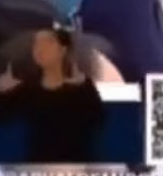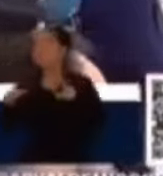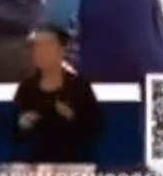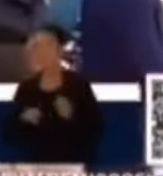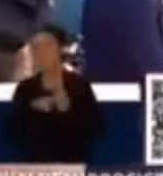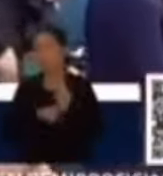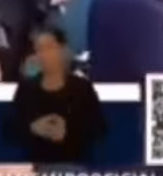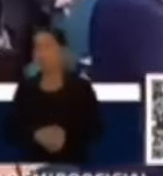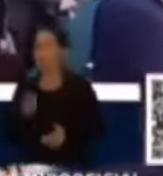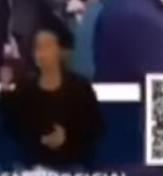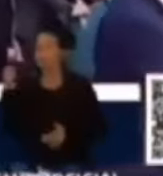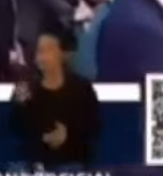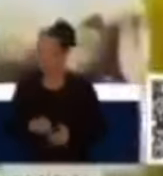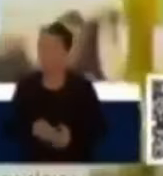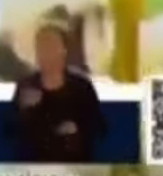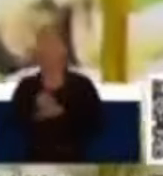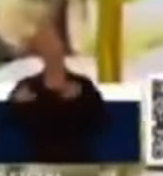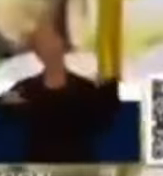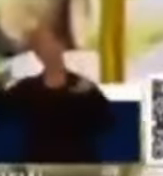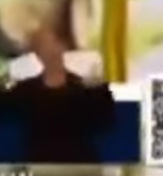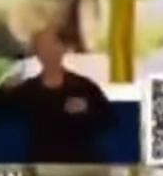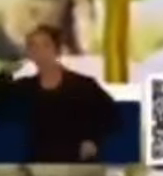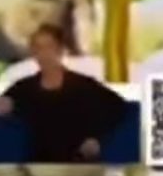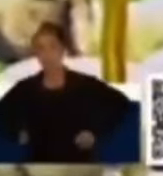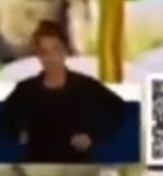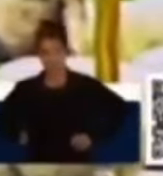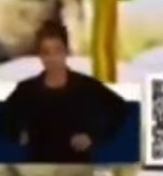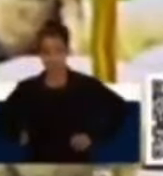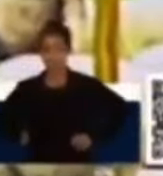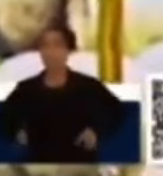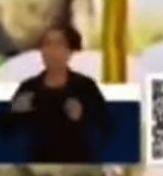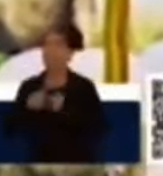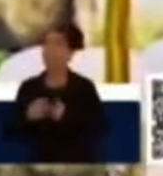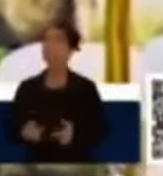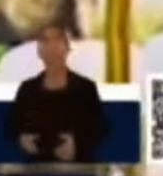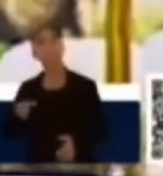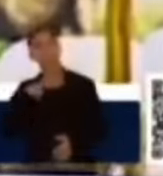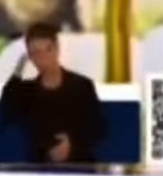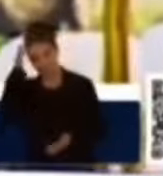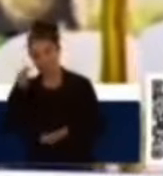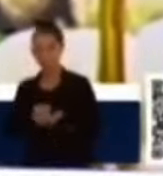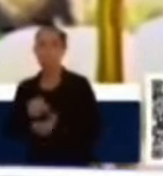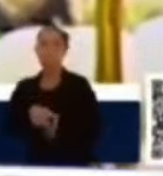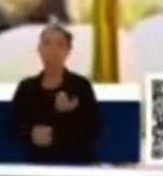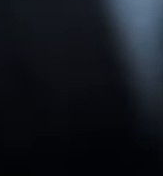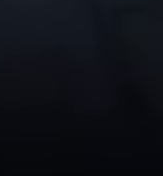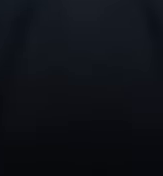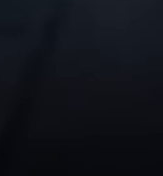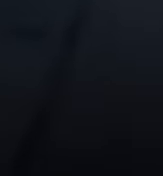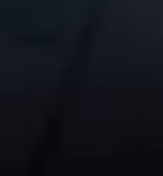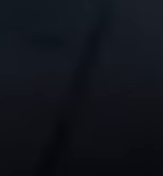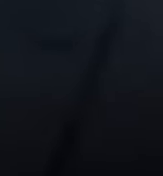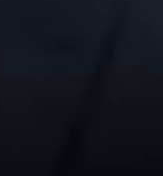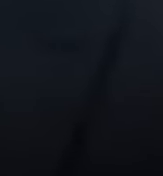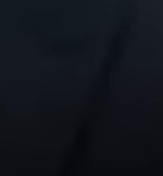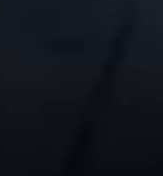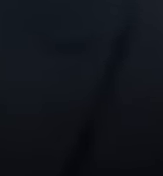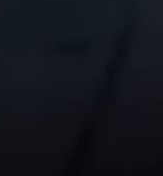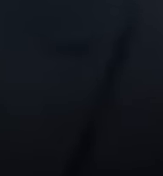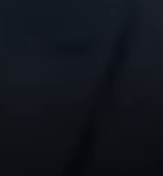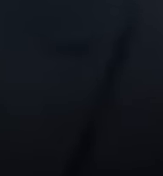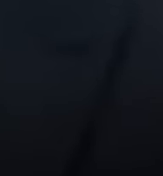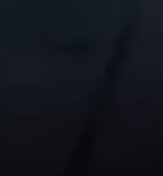a sua igreja, que depois eu vou trazer o vídeo aqui no nosso canal. Que inclusive o meu último vídeo aqui, o penúltimo vídeo do canal, é um